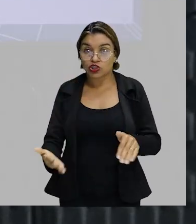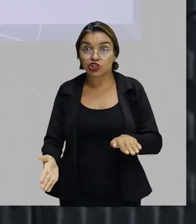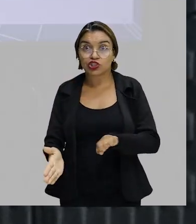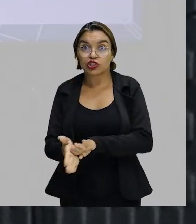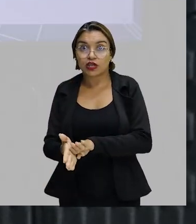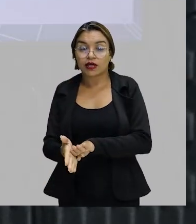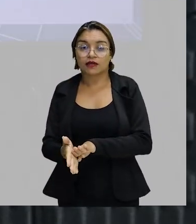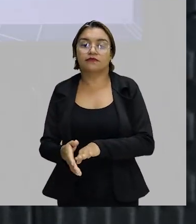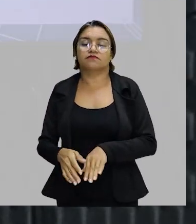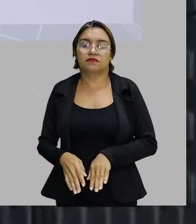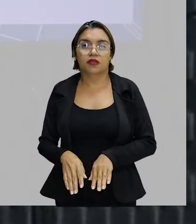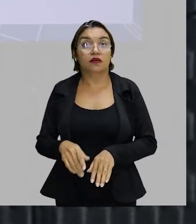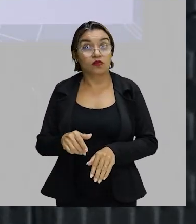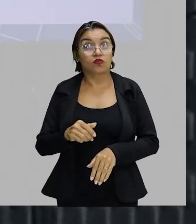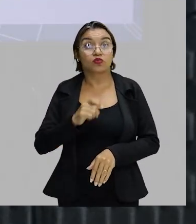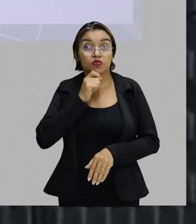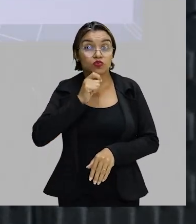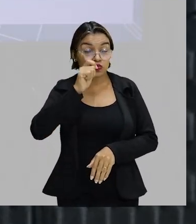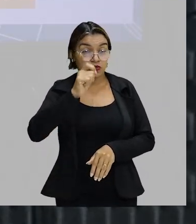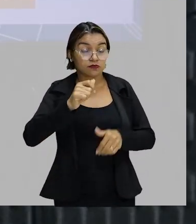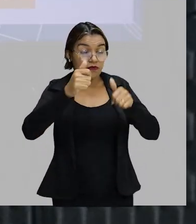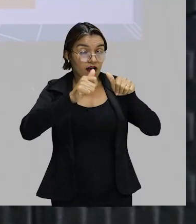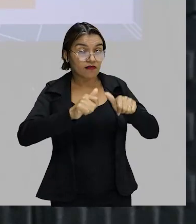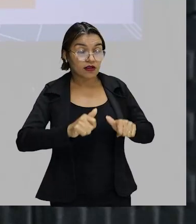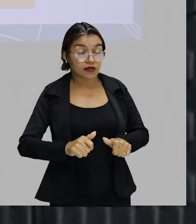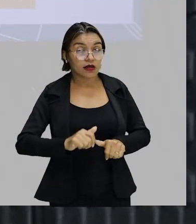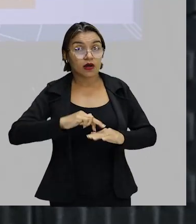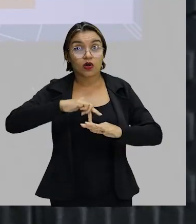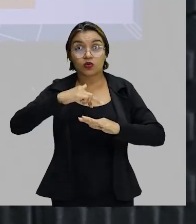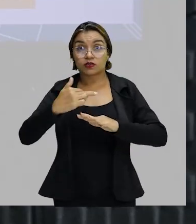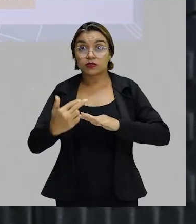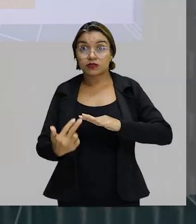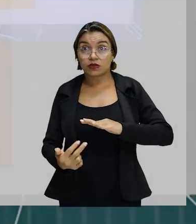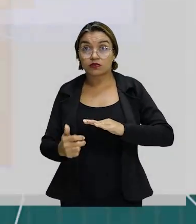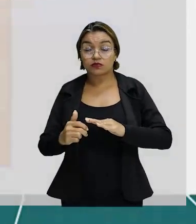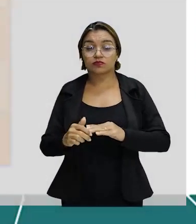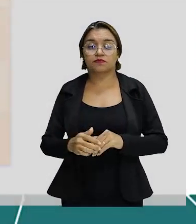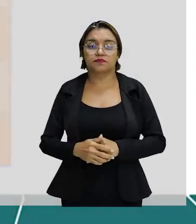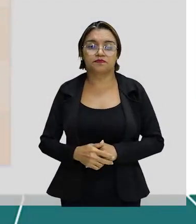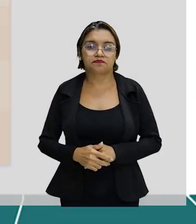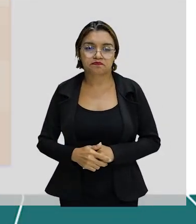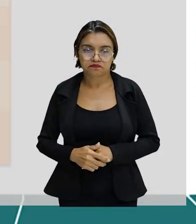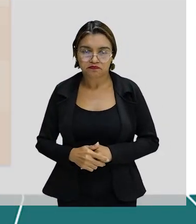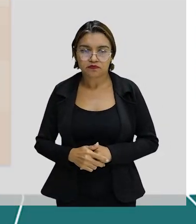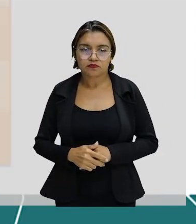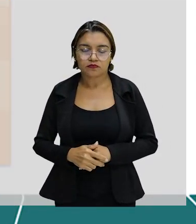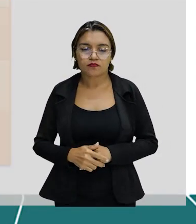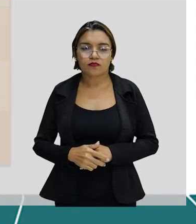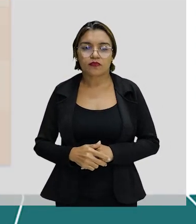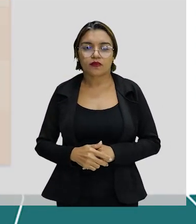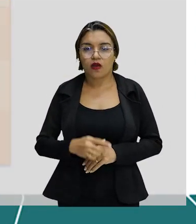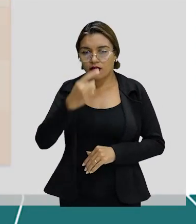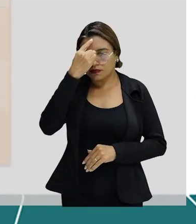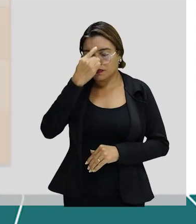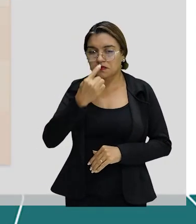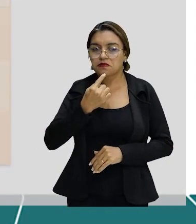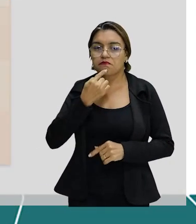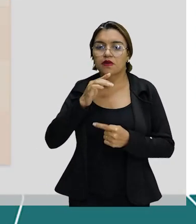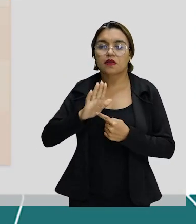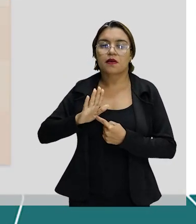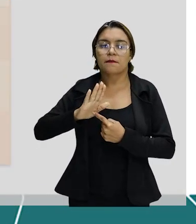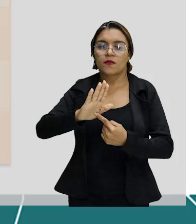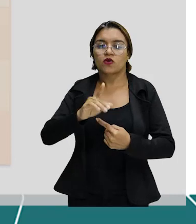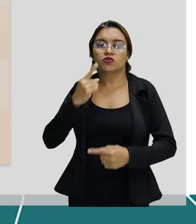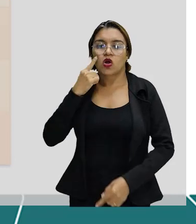avaliar os saldos que são sincronizados aí a avaliação das apresentações são